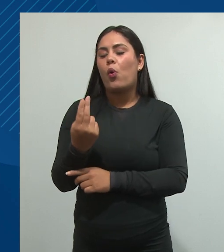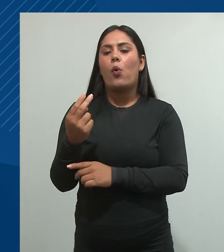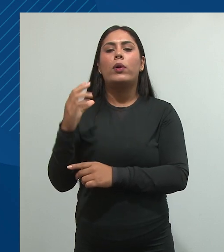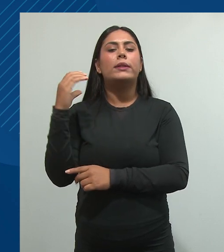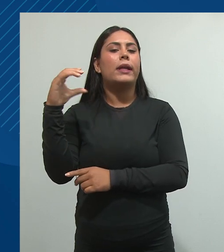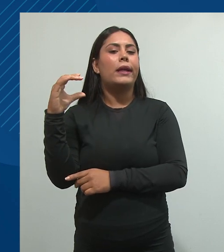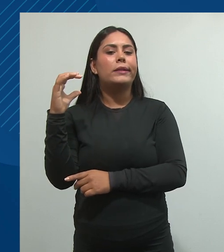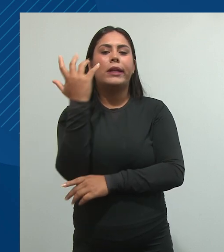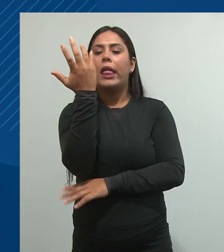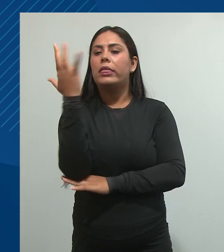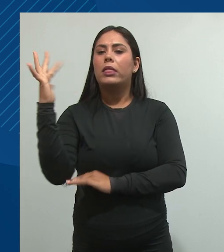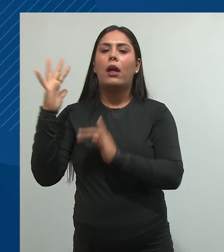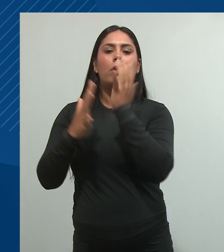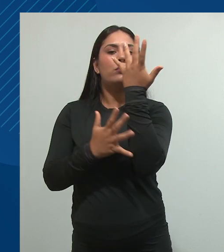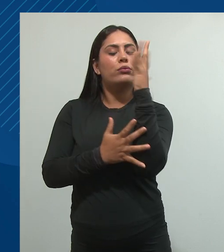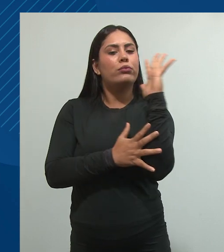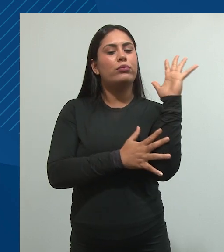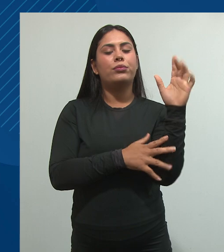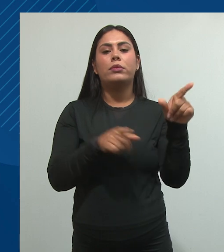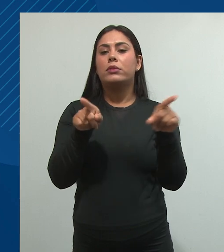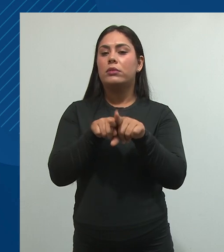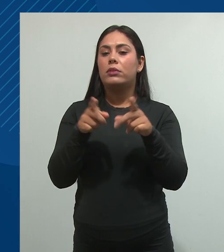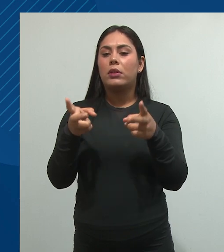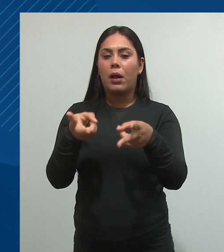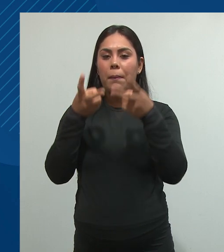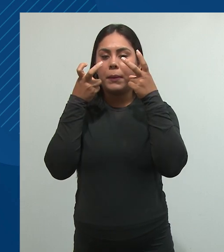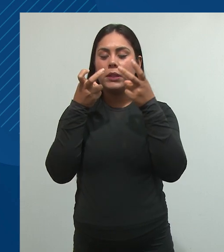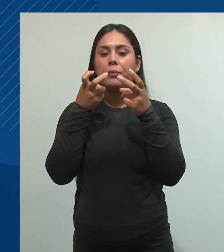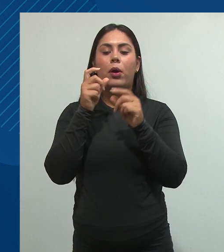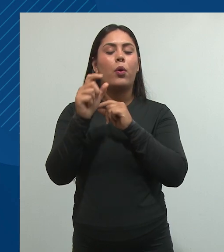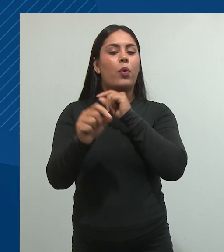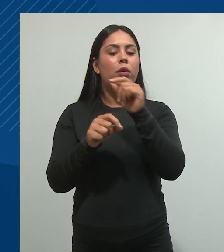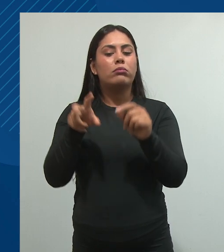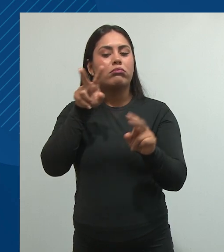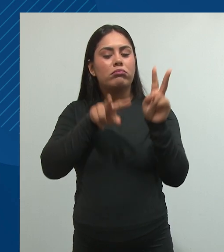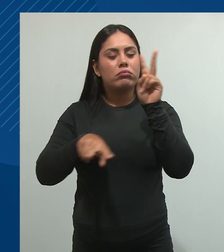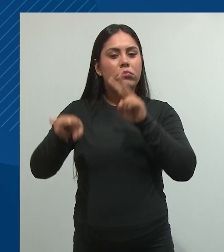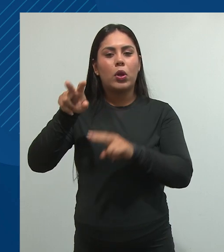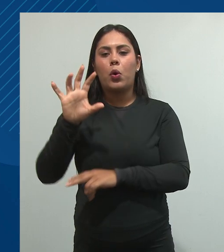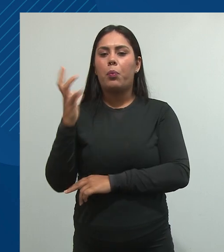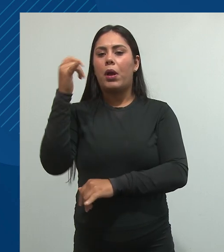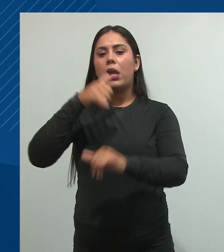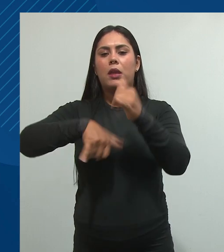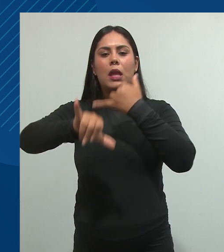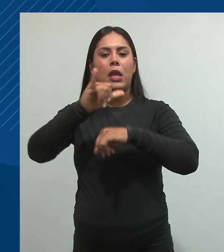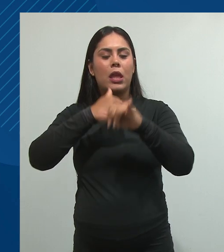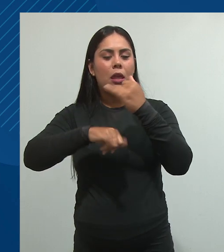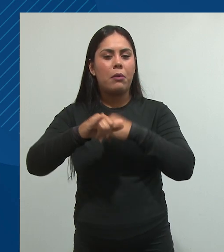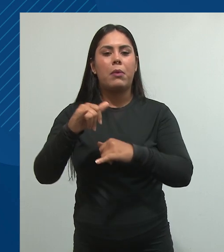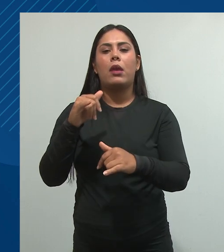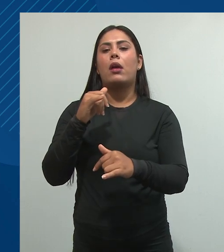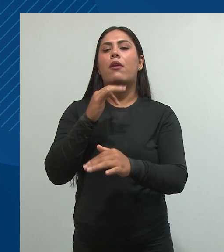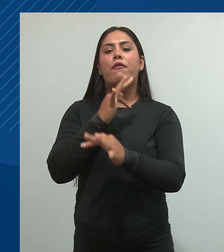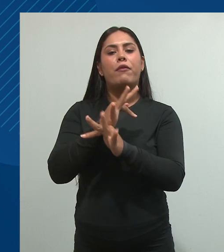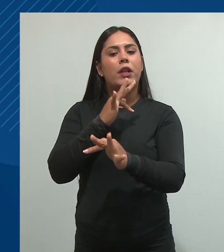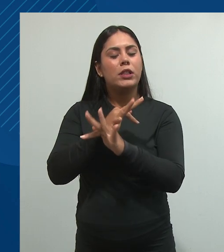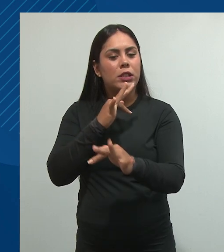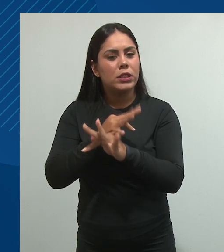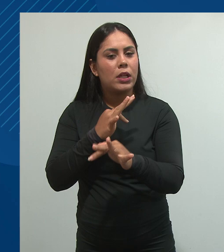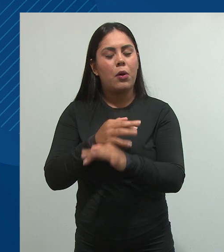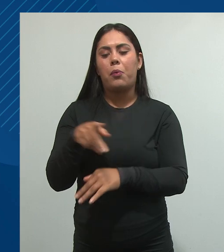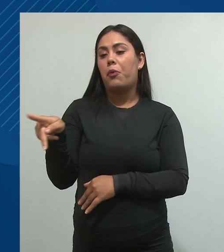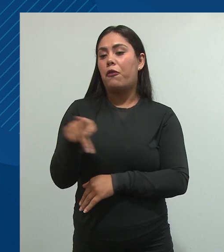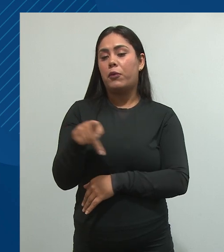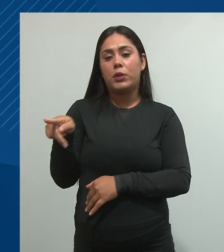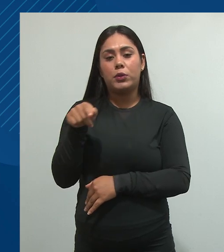da natureza, né, você pode estar observando, por exemplo, um fenômeno químico, um fenômeno físico, né? Um professor de